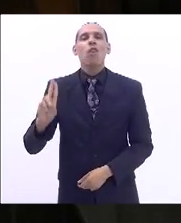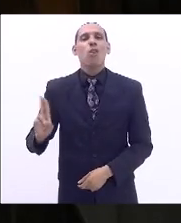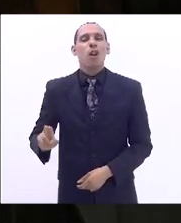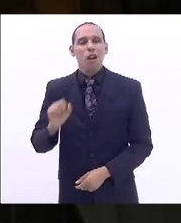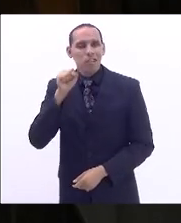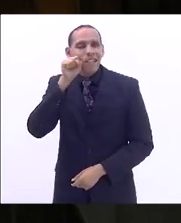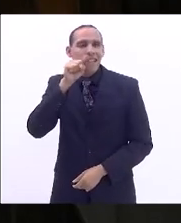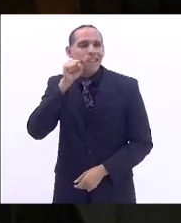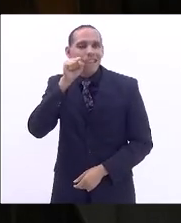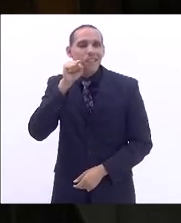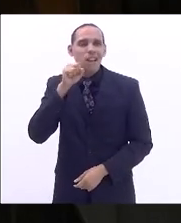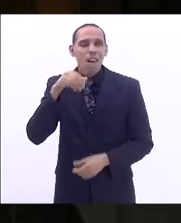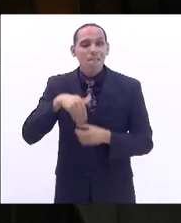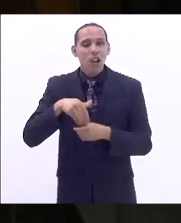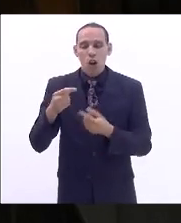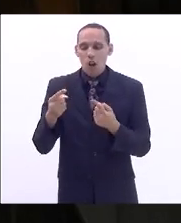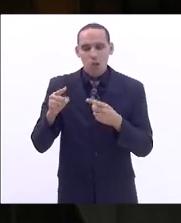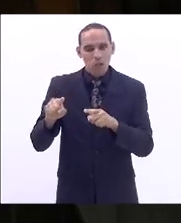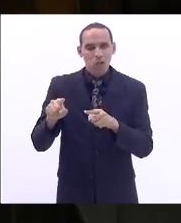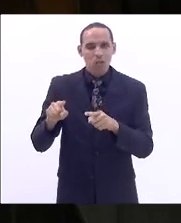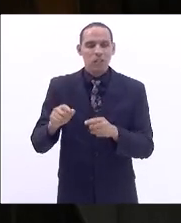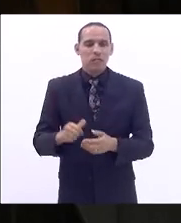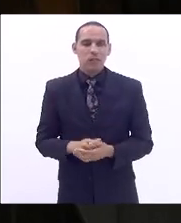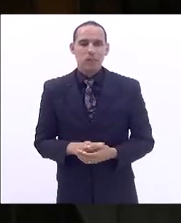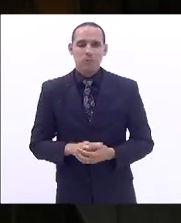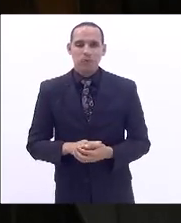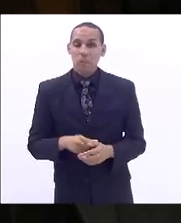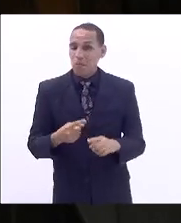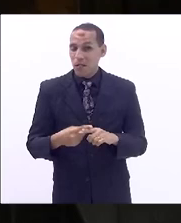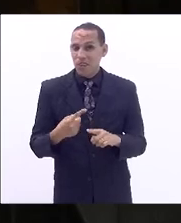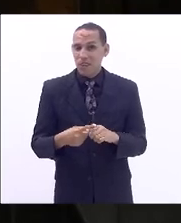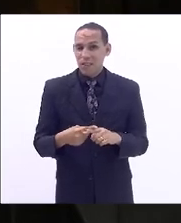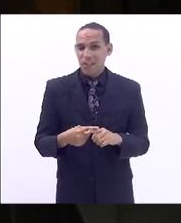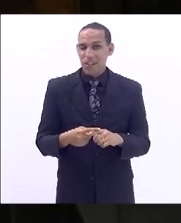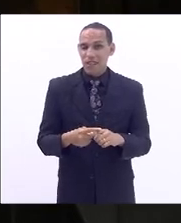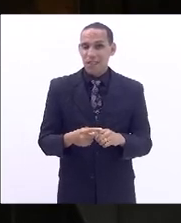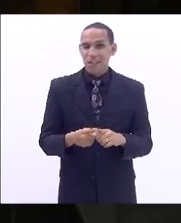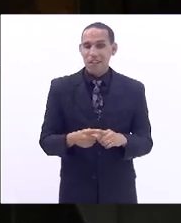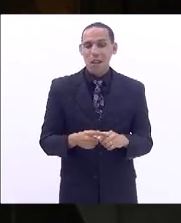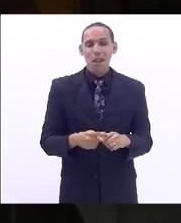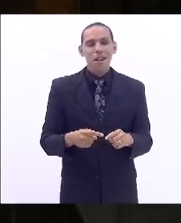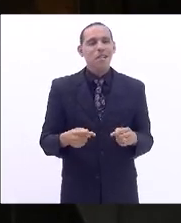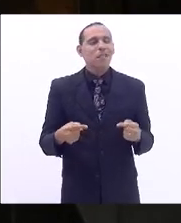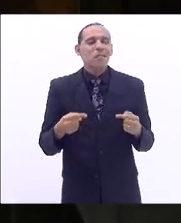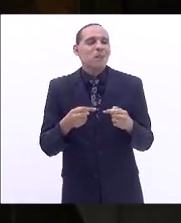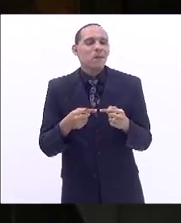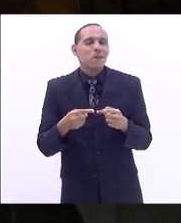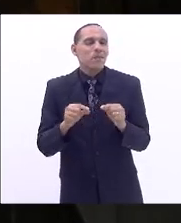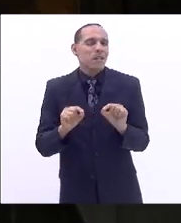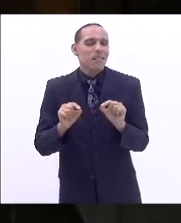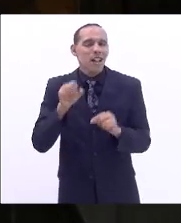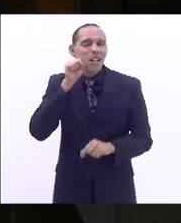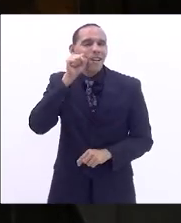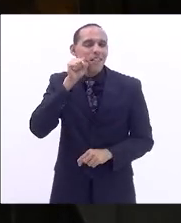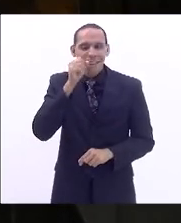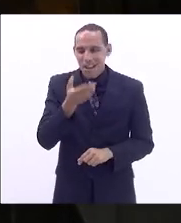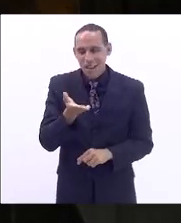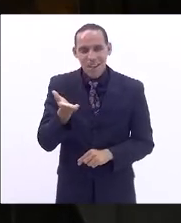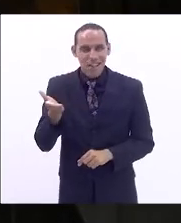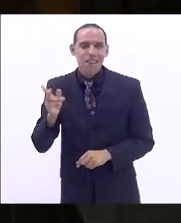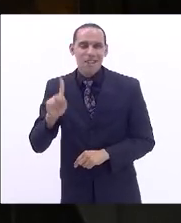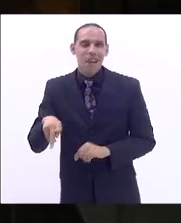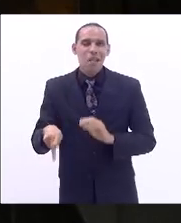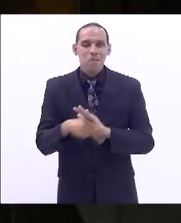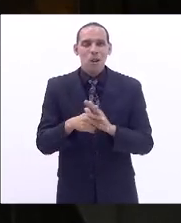dos senadores que votaram contra a medida Por que conhecidência esse senadores são